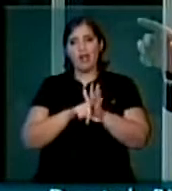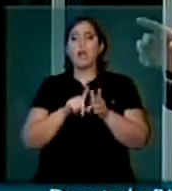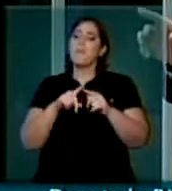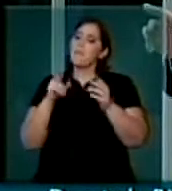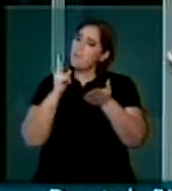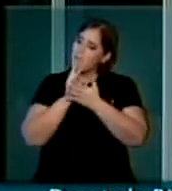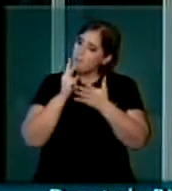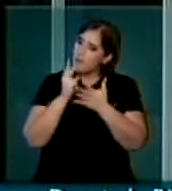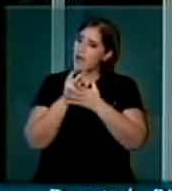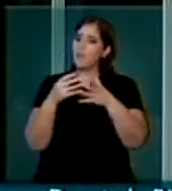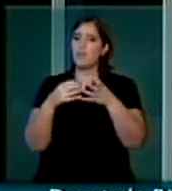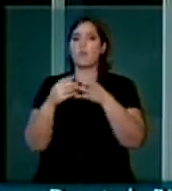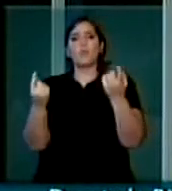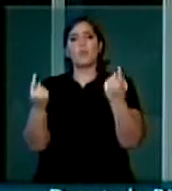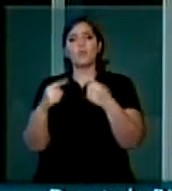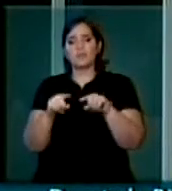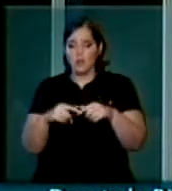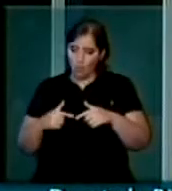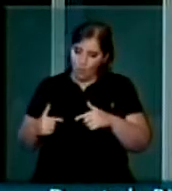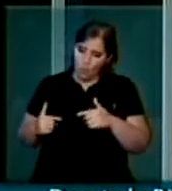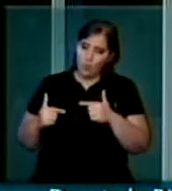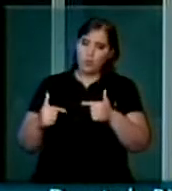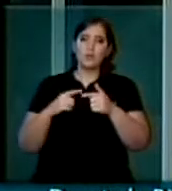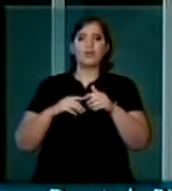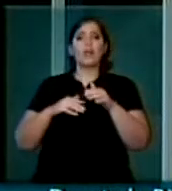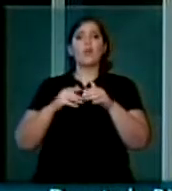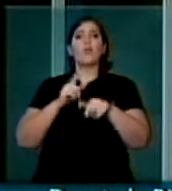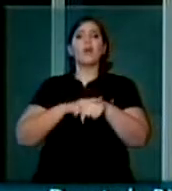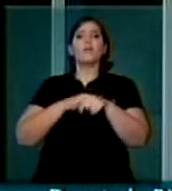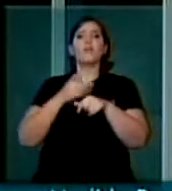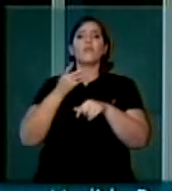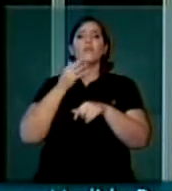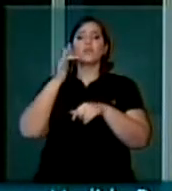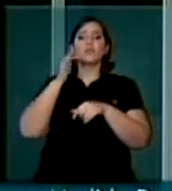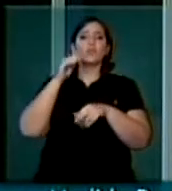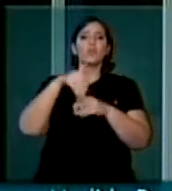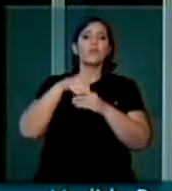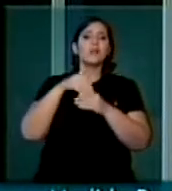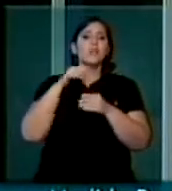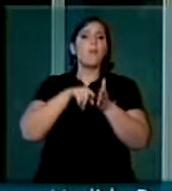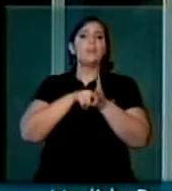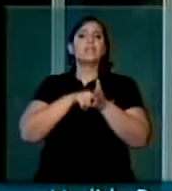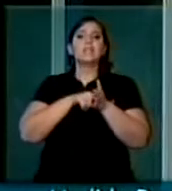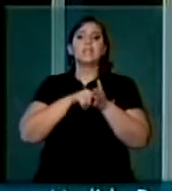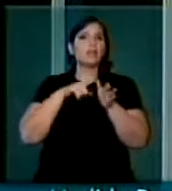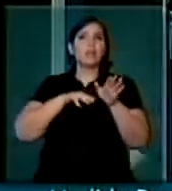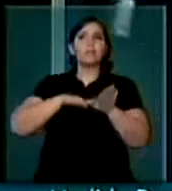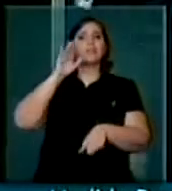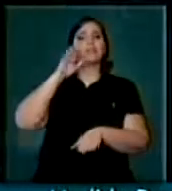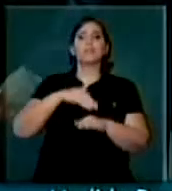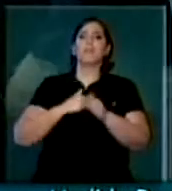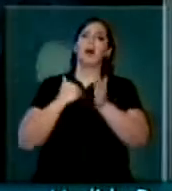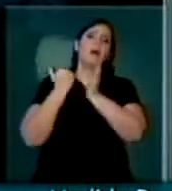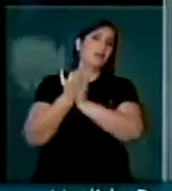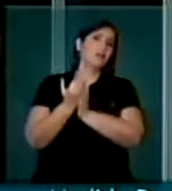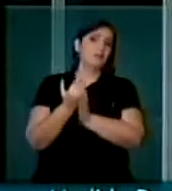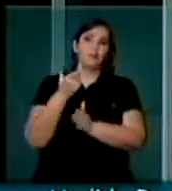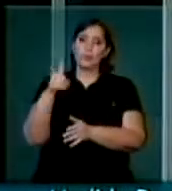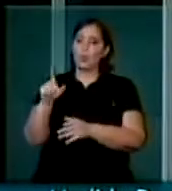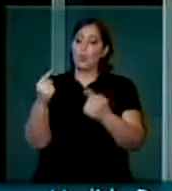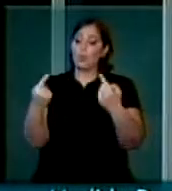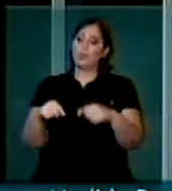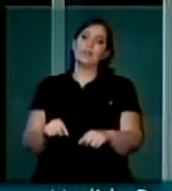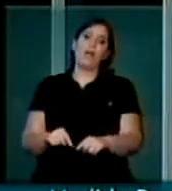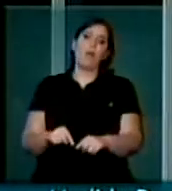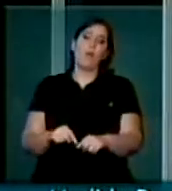das oposições lidera a corrida a presidente e não tenho dúvida será o vencedor. De acordo com os sinais emitidos pelo